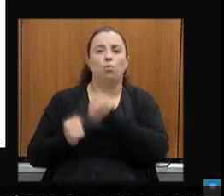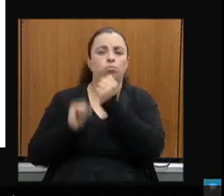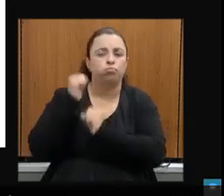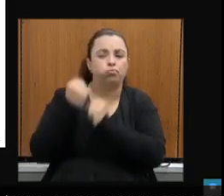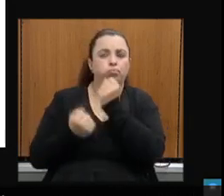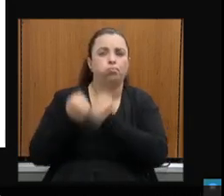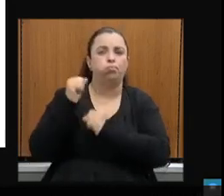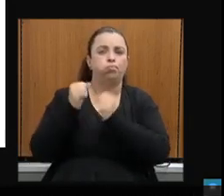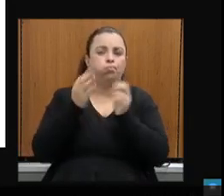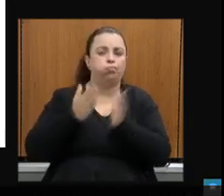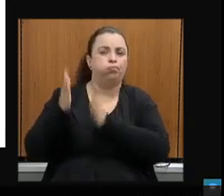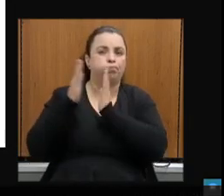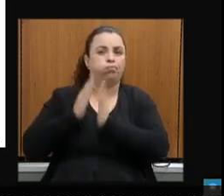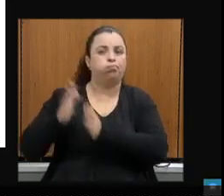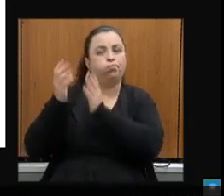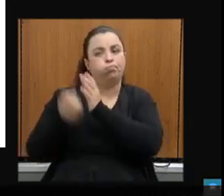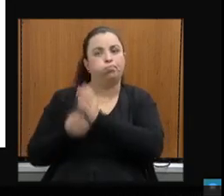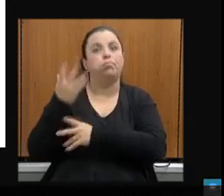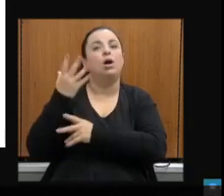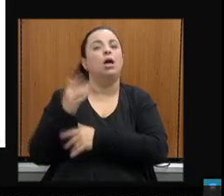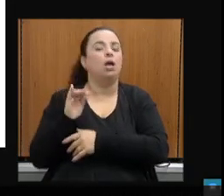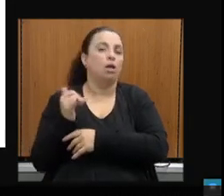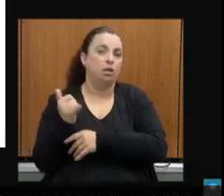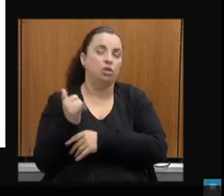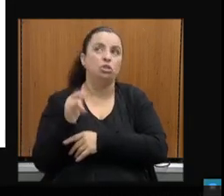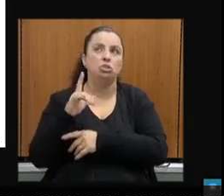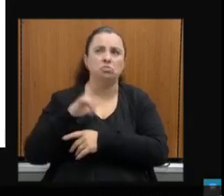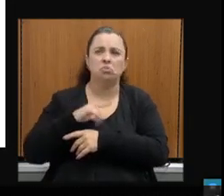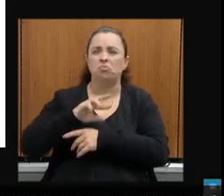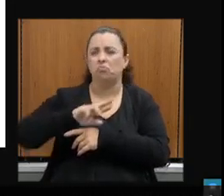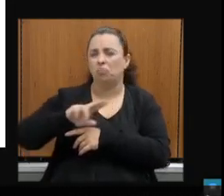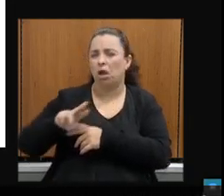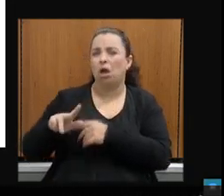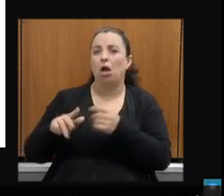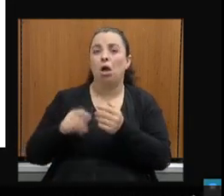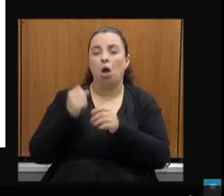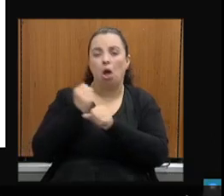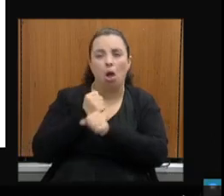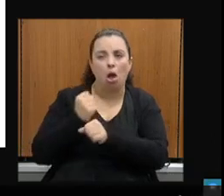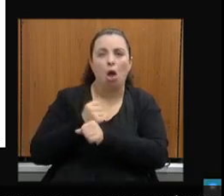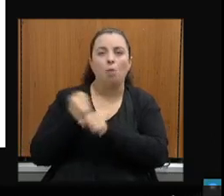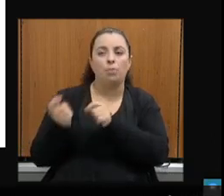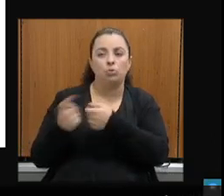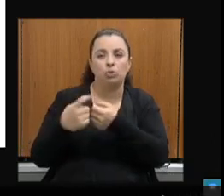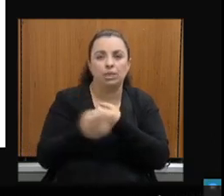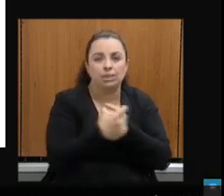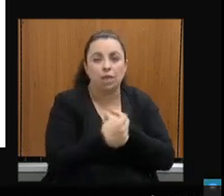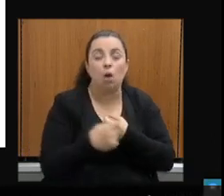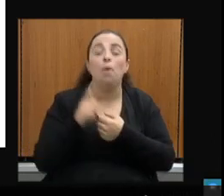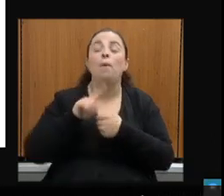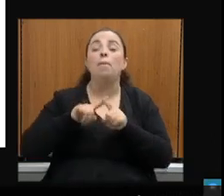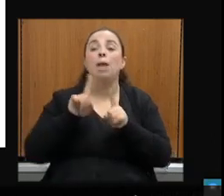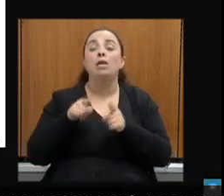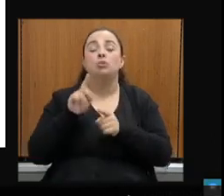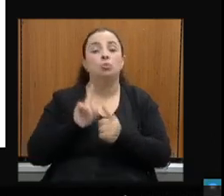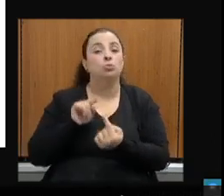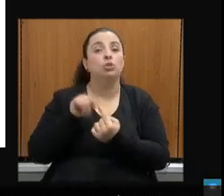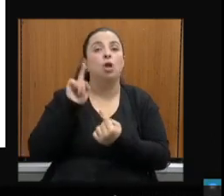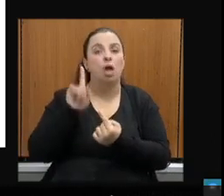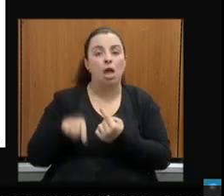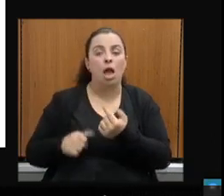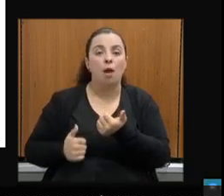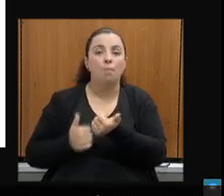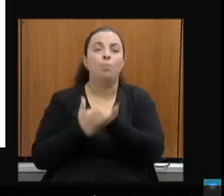de pareceres de obras de conexão mais aqui de fato buscando apoiar uma